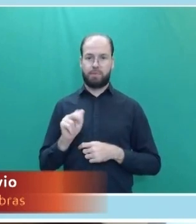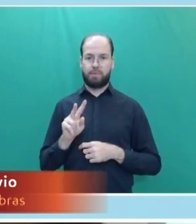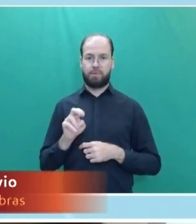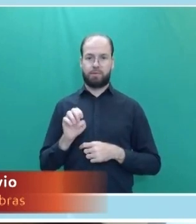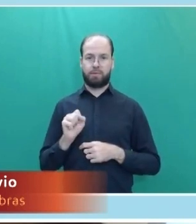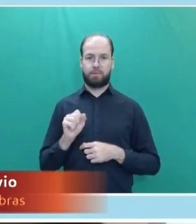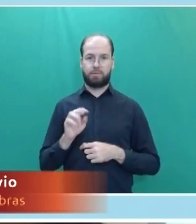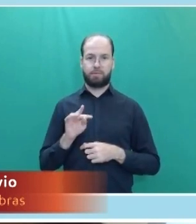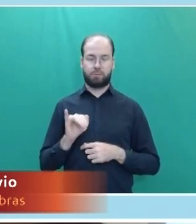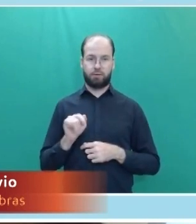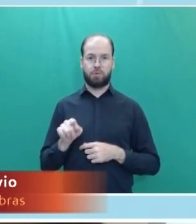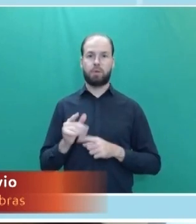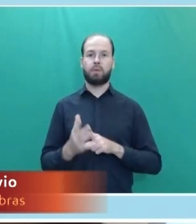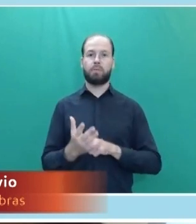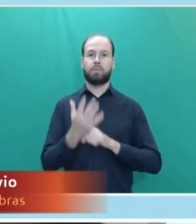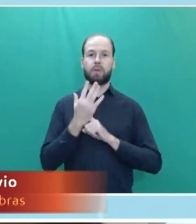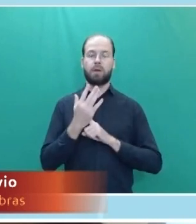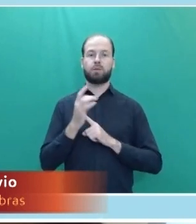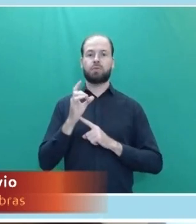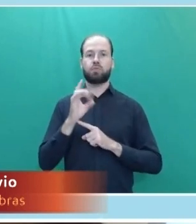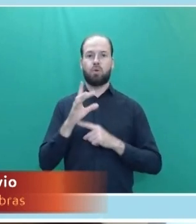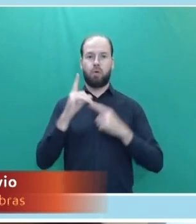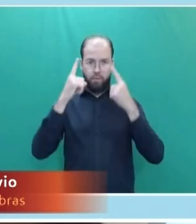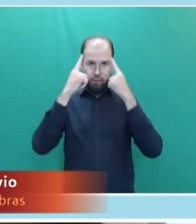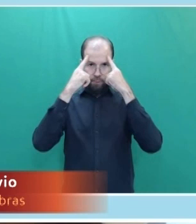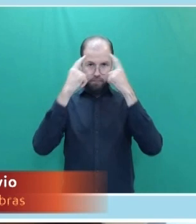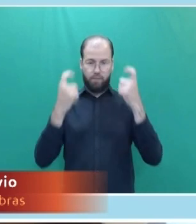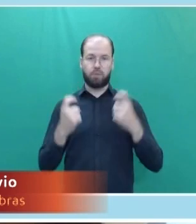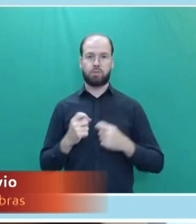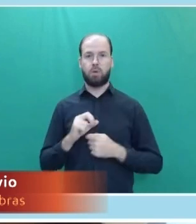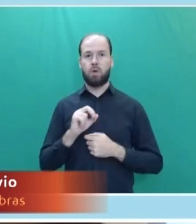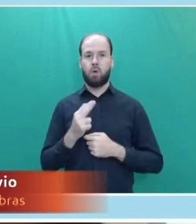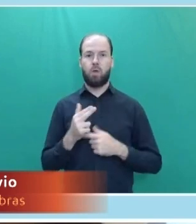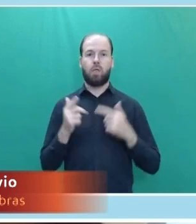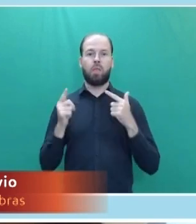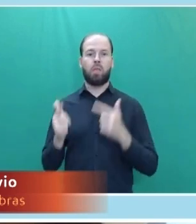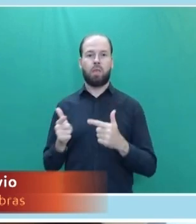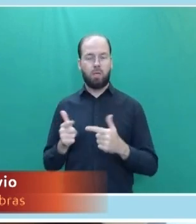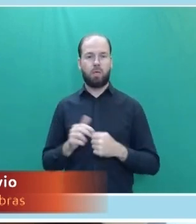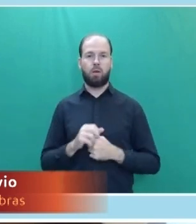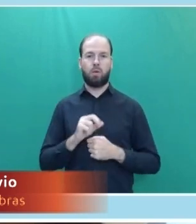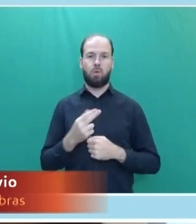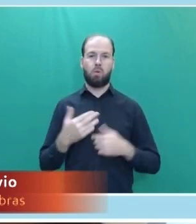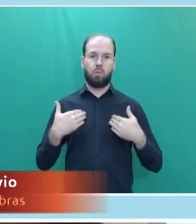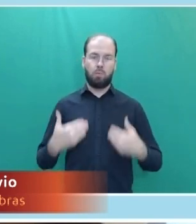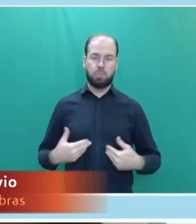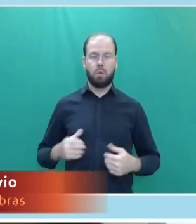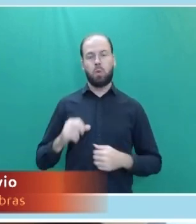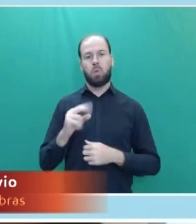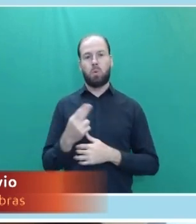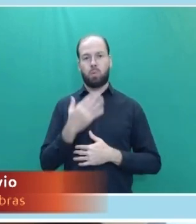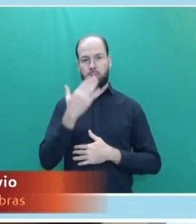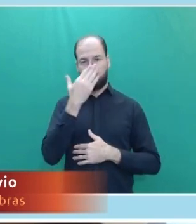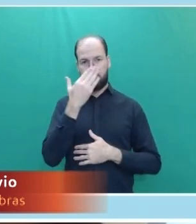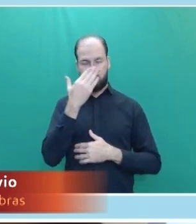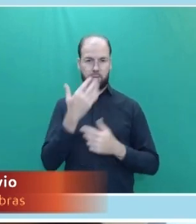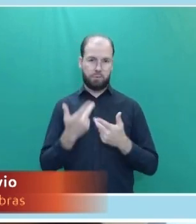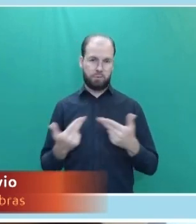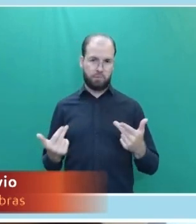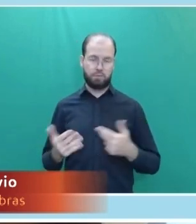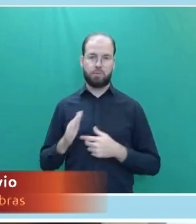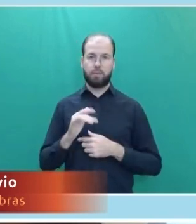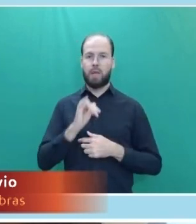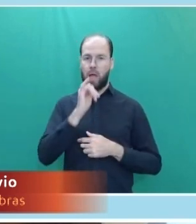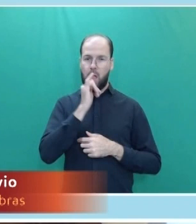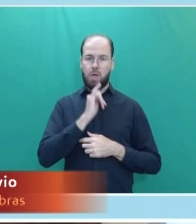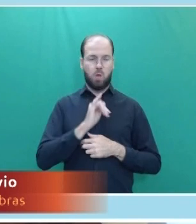que me apareciam eram só imagens de violência, ou de chacota com esses corpos, ou de prostituição. E aí não é à toa que, como